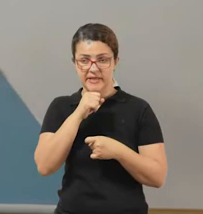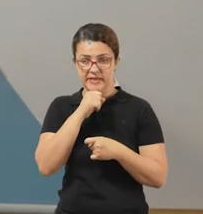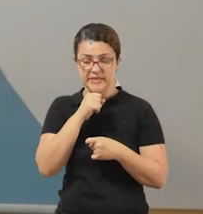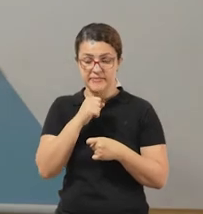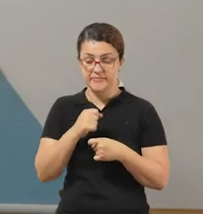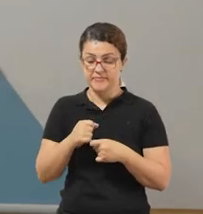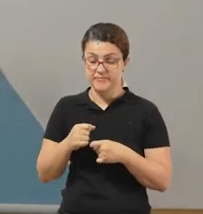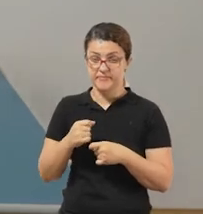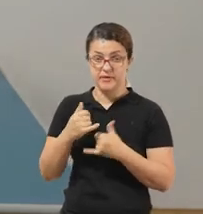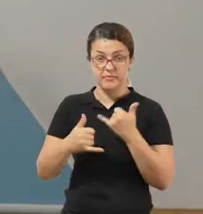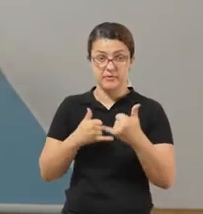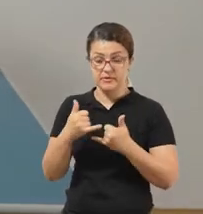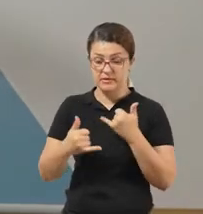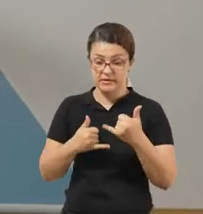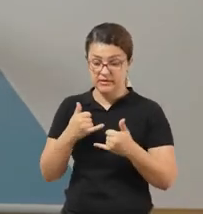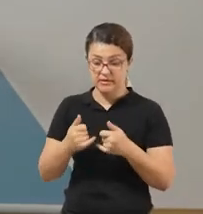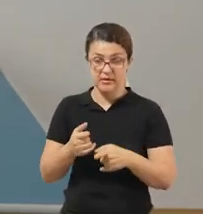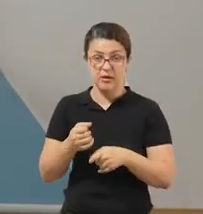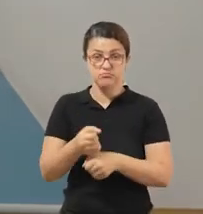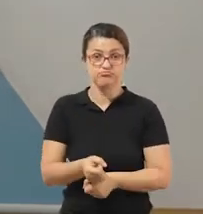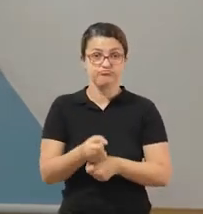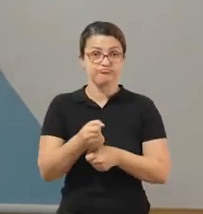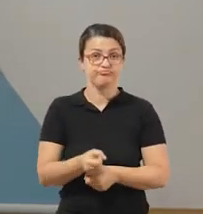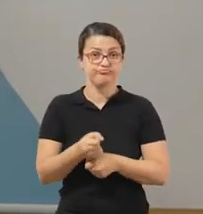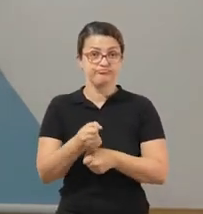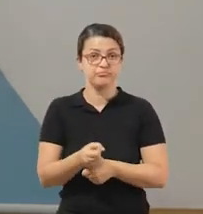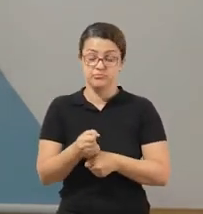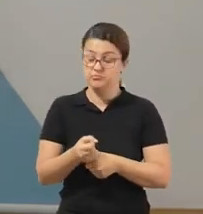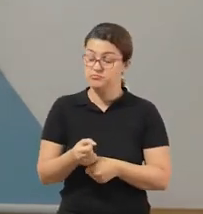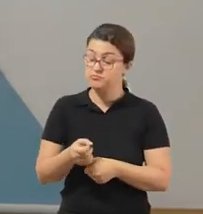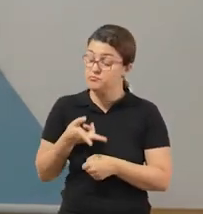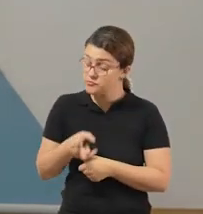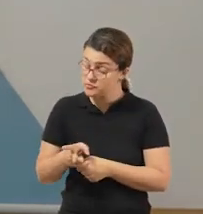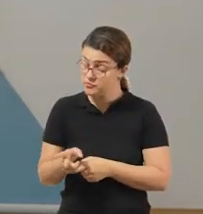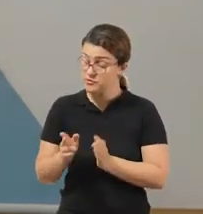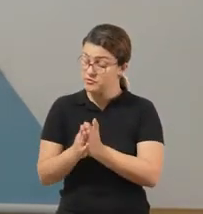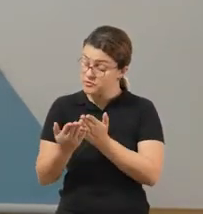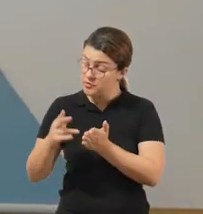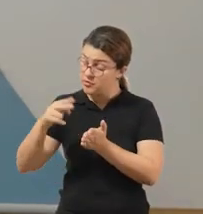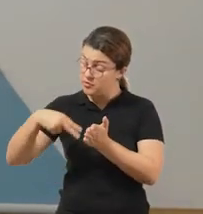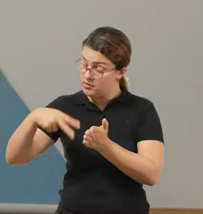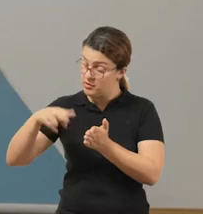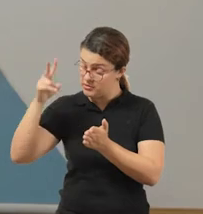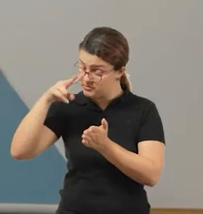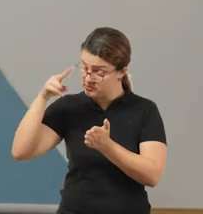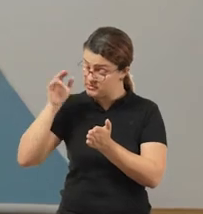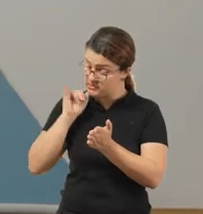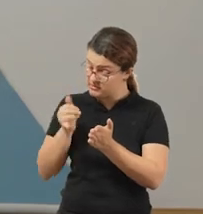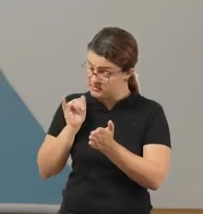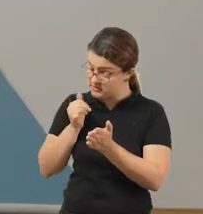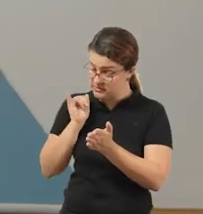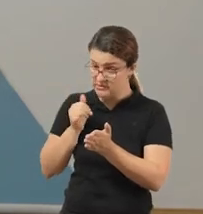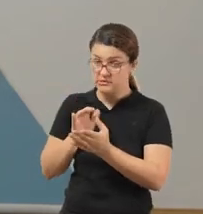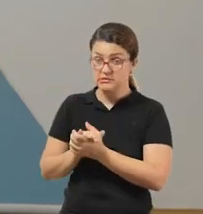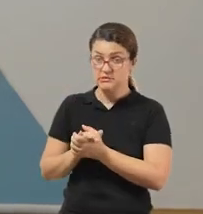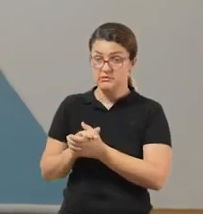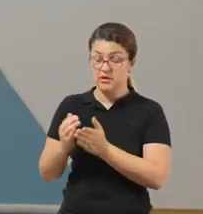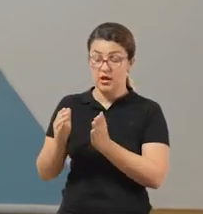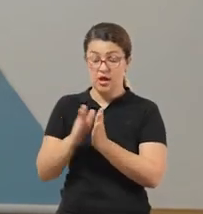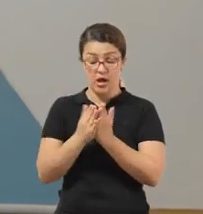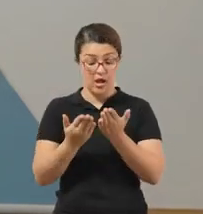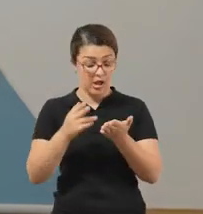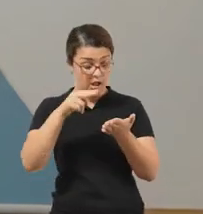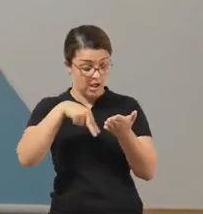vai despertar a imaginação e você pode continuar lendo, dar o livrinho para ele. Quando ele for manusear o livrinho, vai ter um